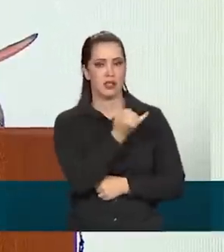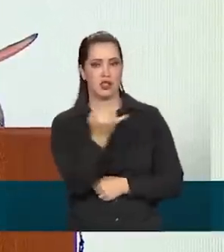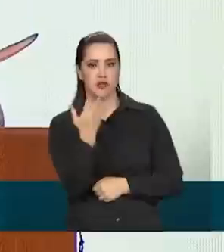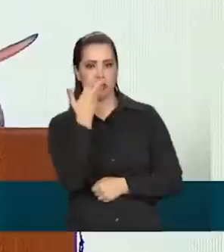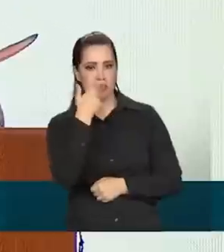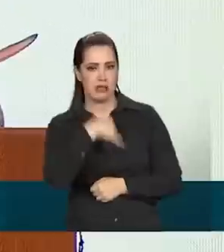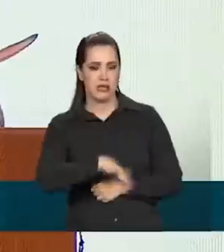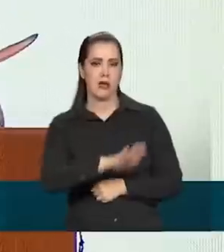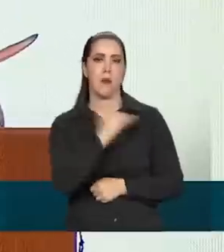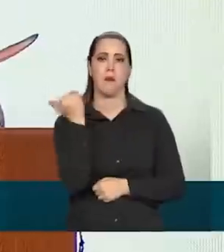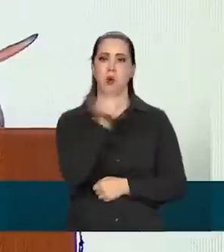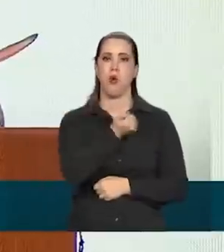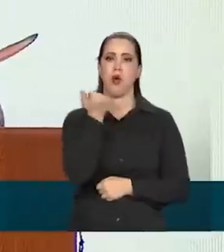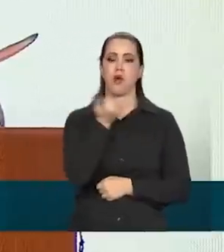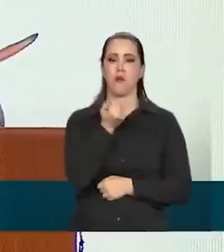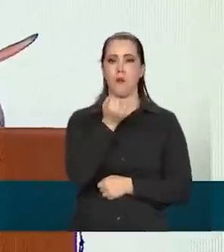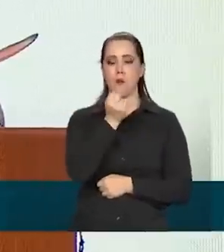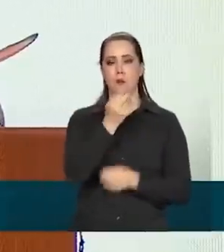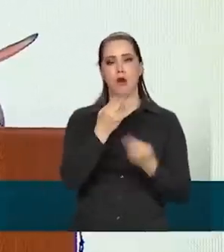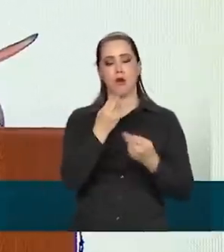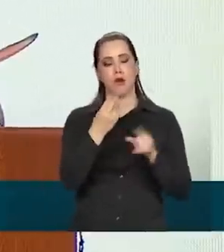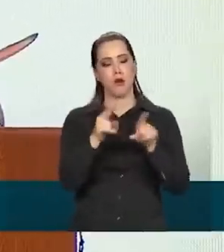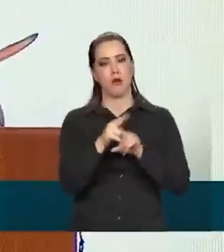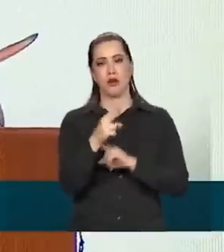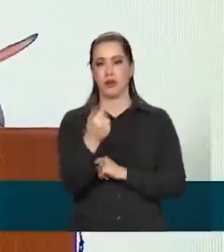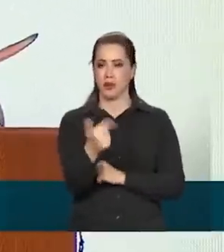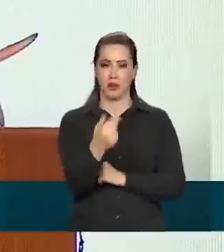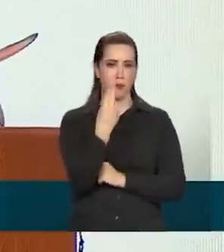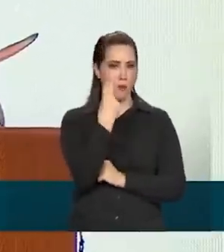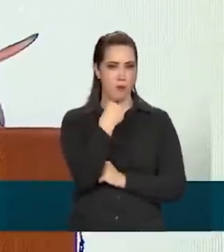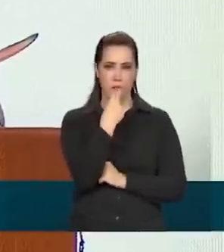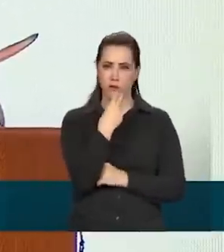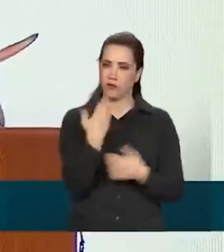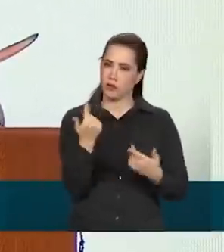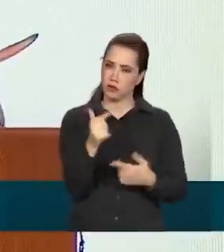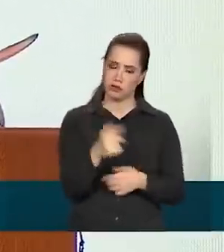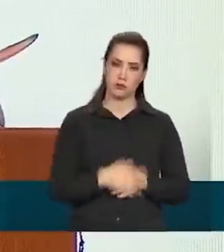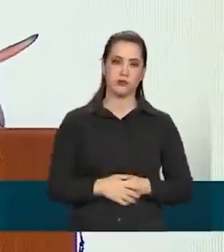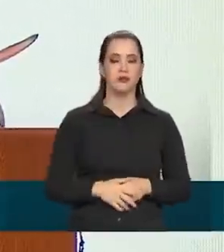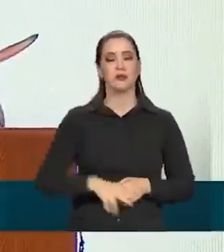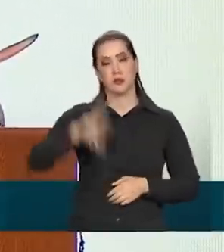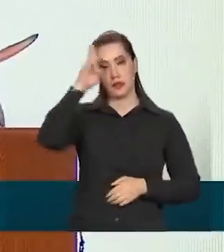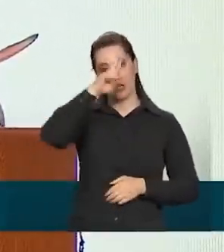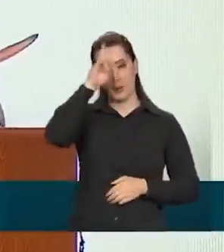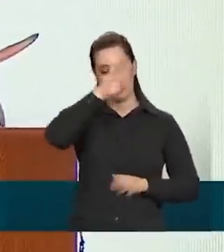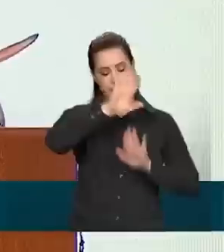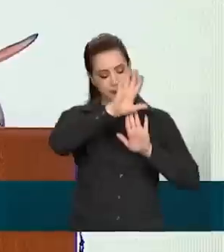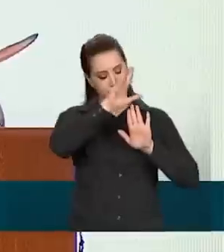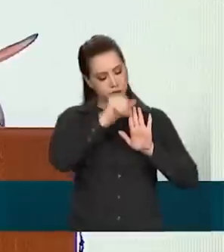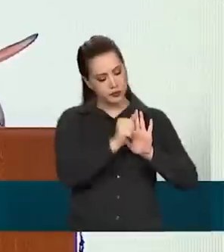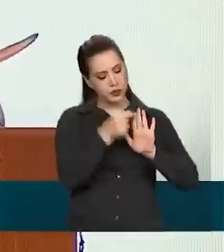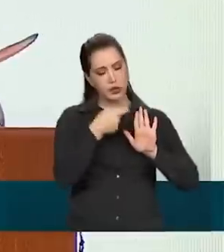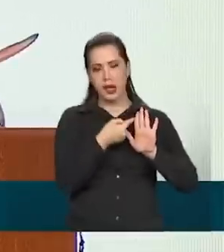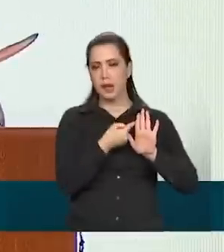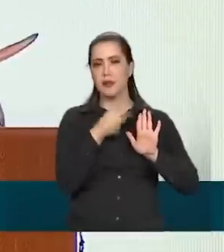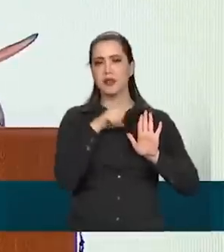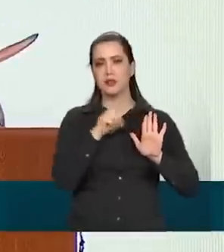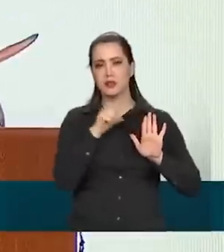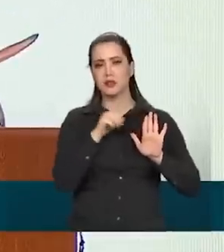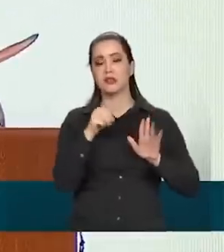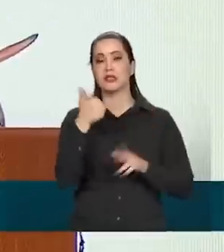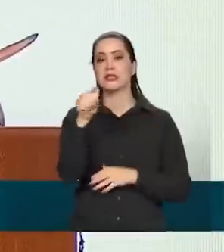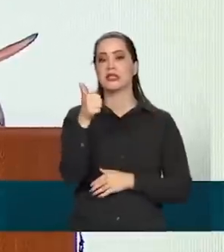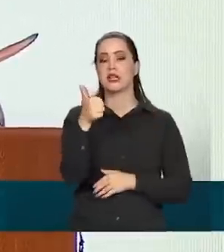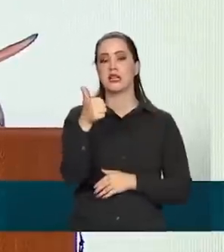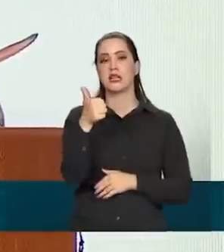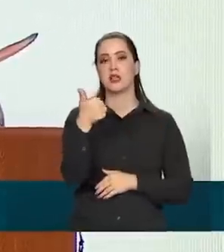inúmeras crianças e idosos indígenas. Lembrando que na Amazônia brasileira, somam-se